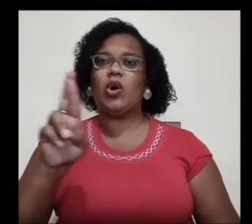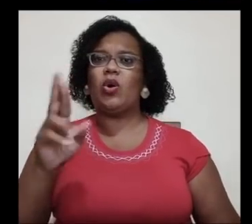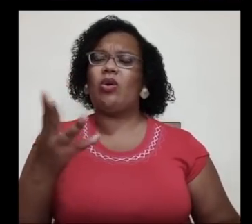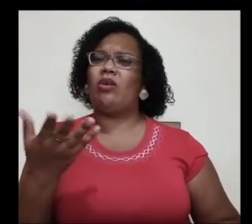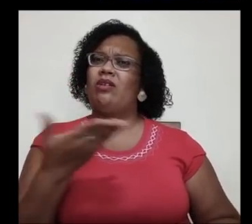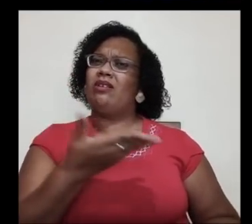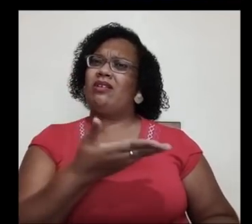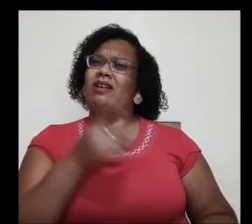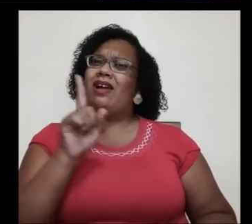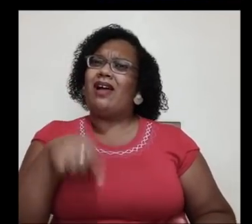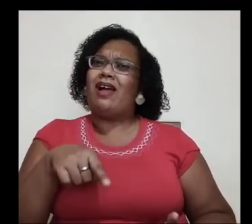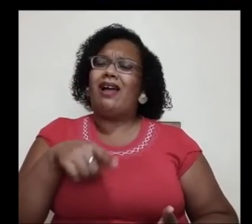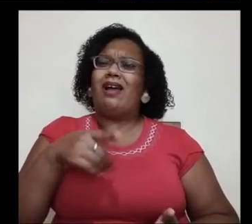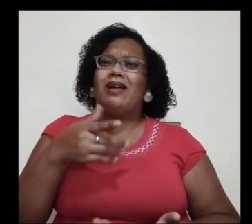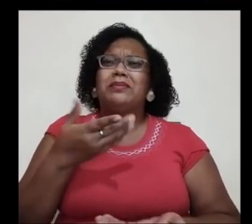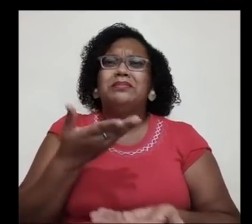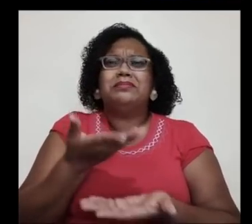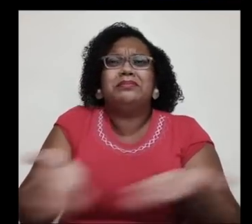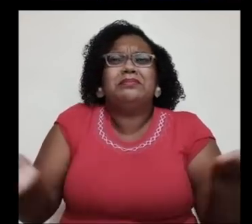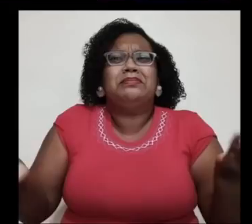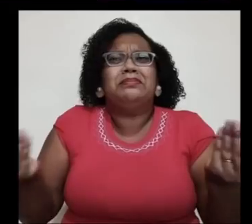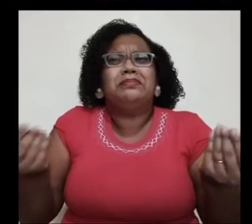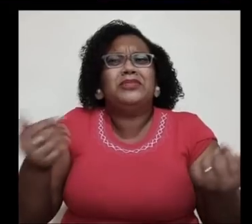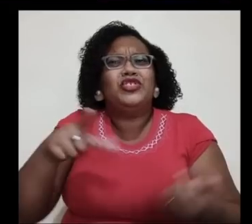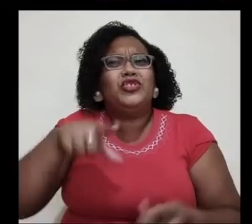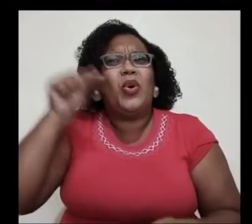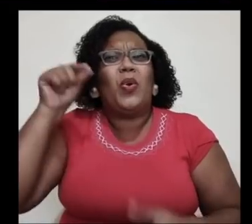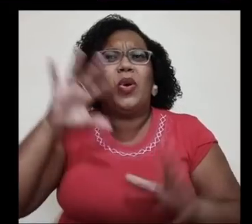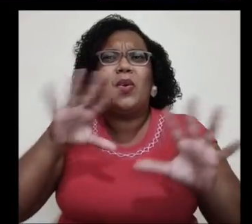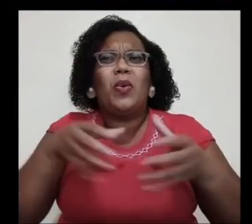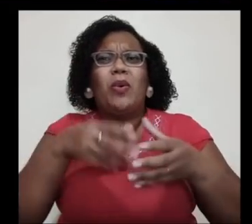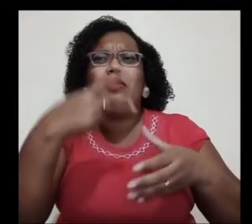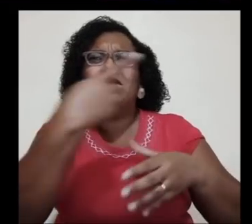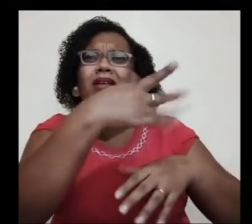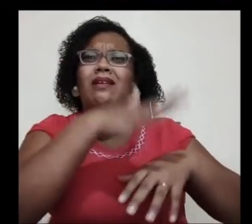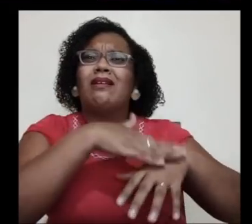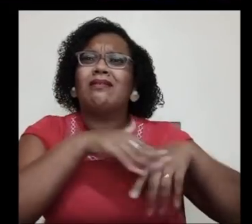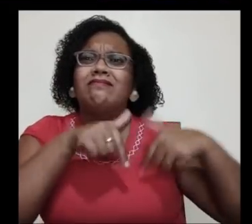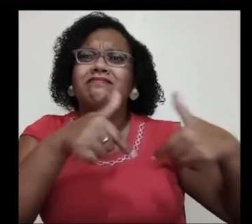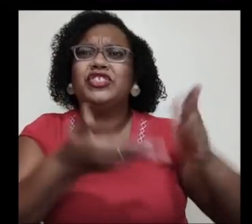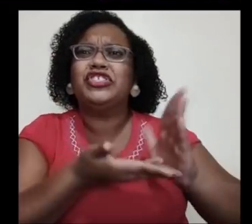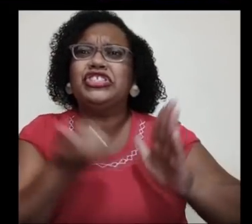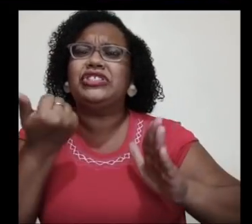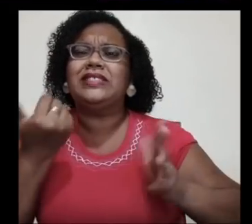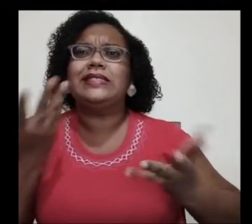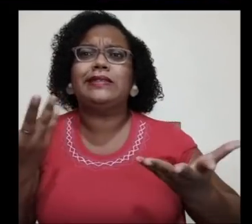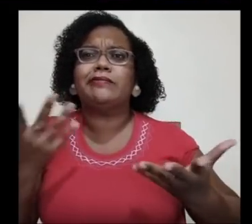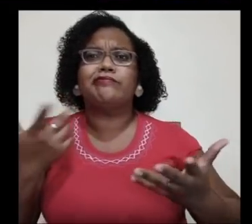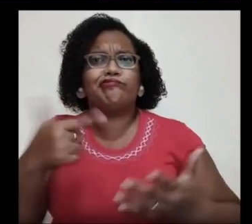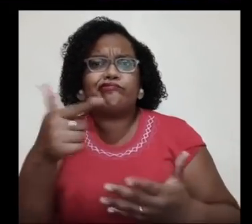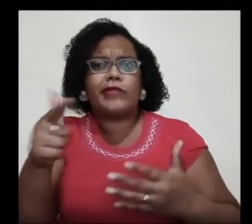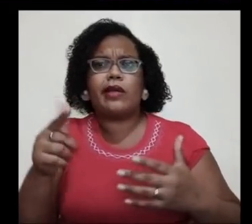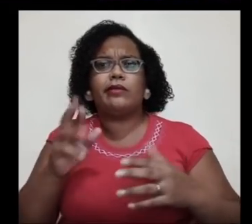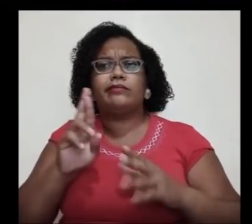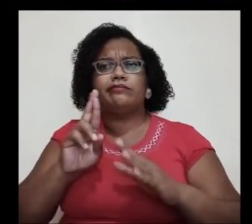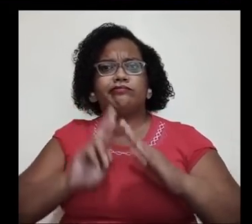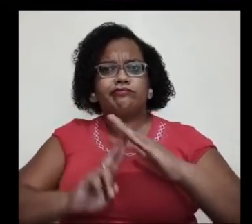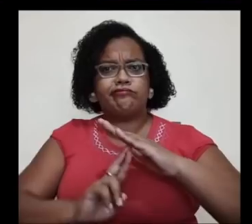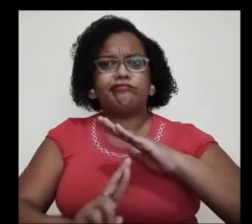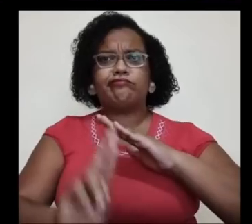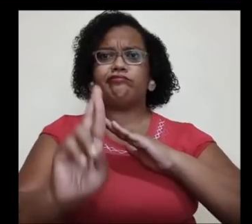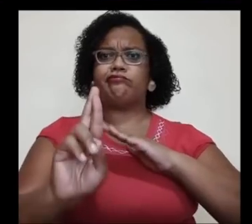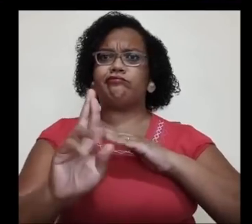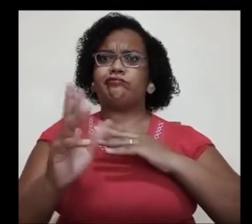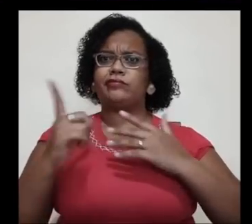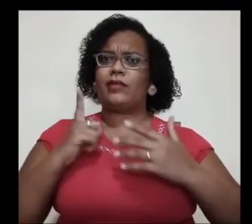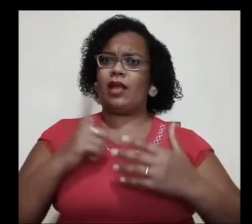foram preteridos, de fato, nas escolhas pelas suas comunidades e não possuidores de uma representatividade adequada